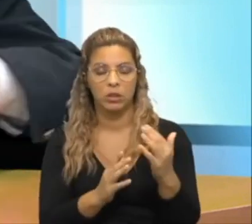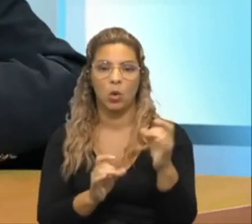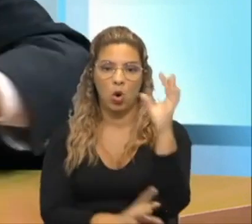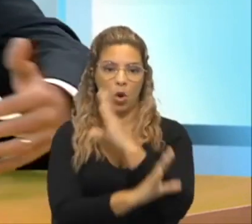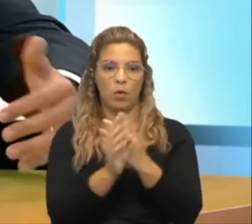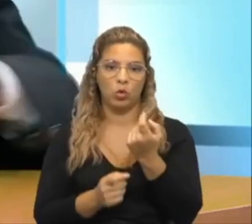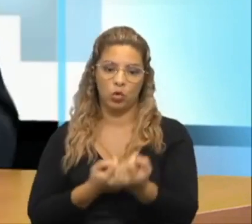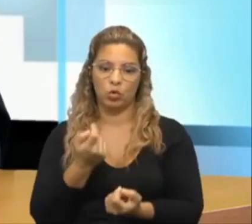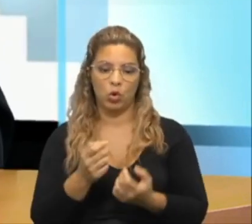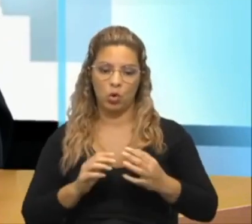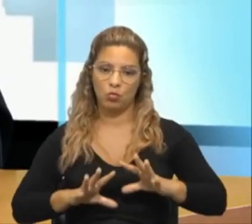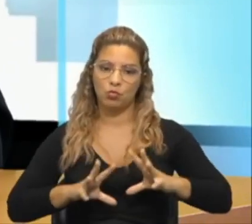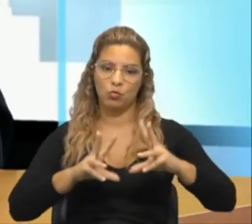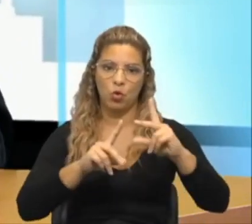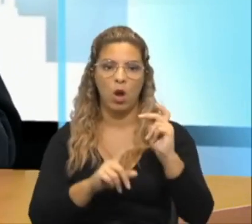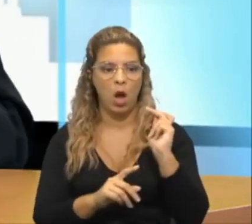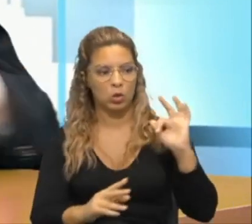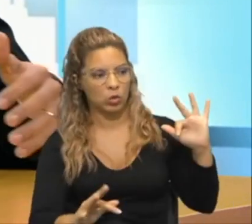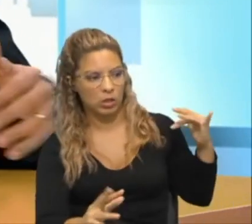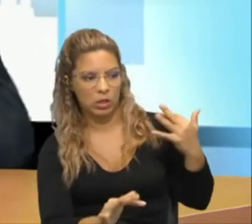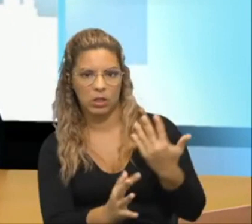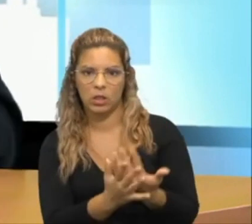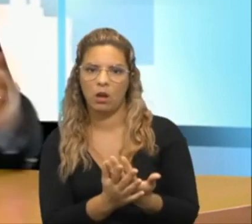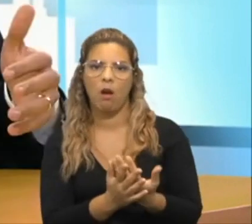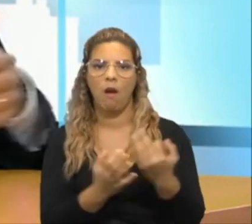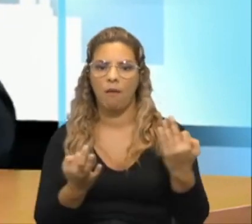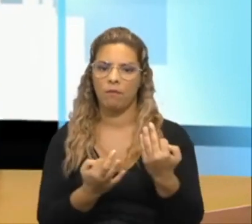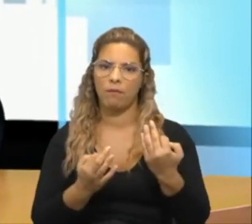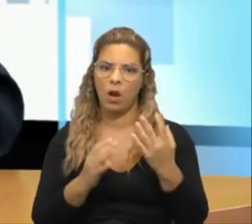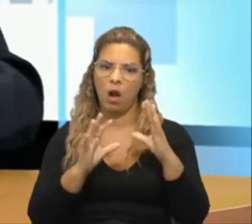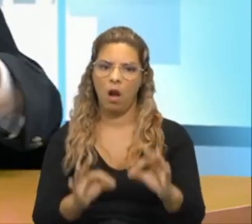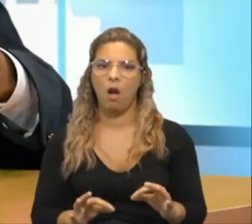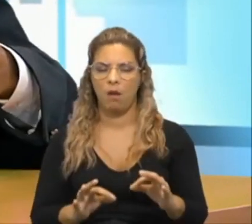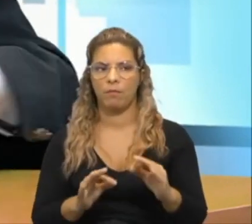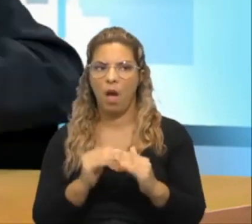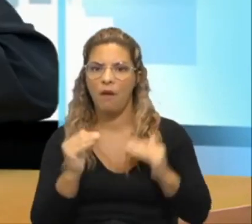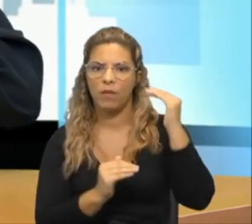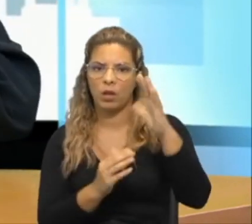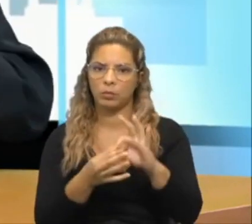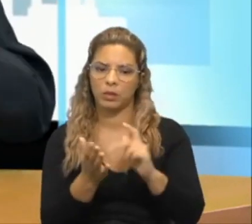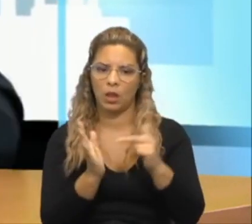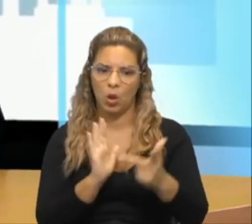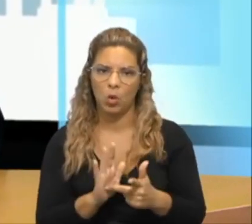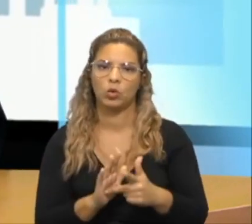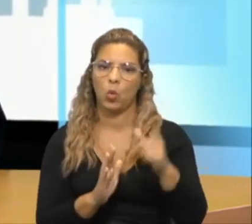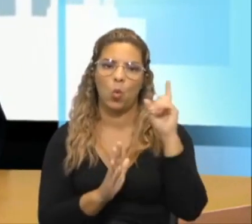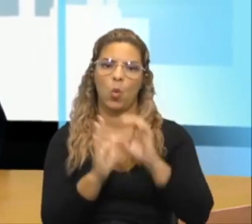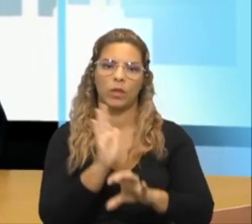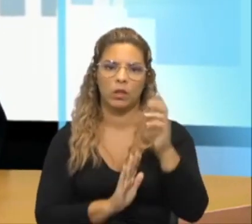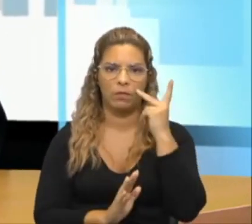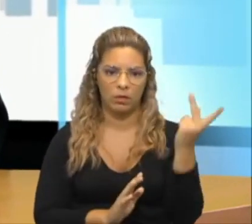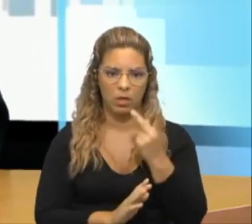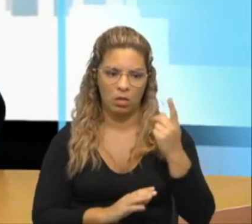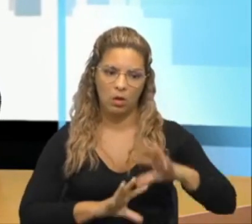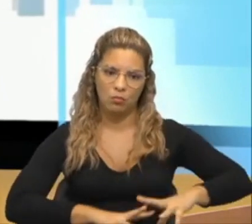facto, nós conseguimos, durante as últimas décadas, um enorme progresso tecnológico. A condição de vida das pessoas, de uma maneira geral, avançou